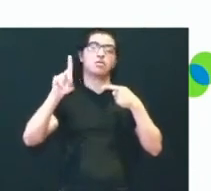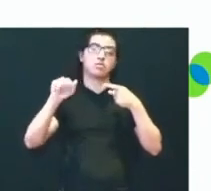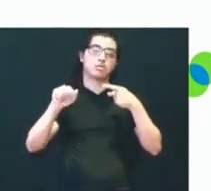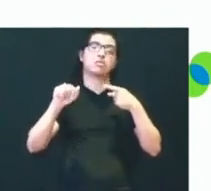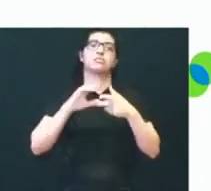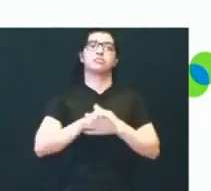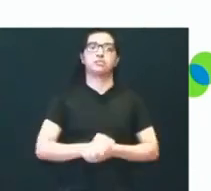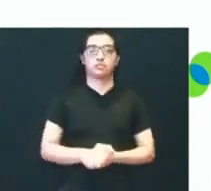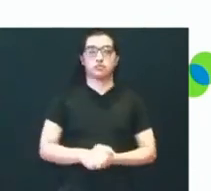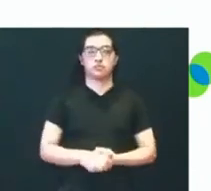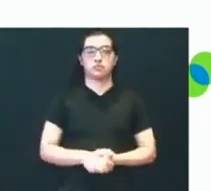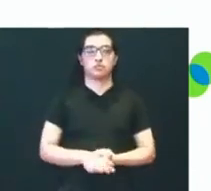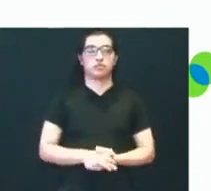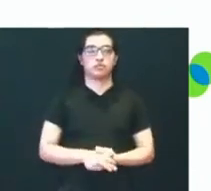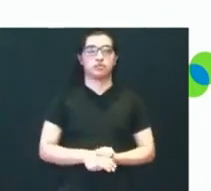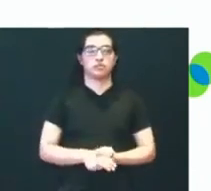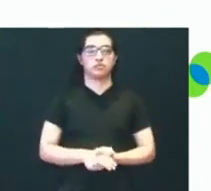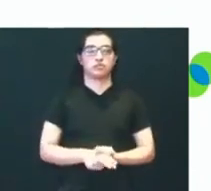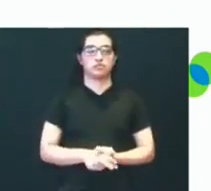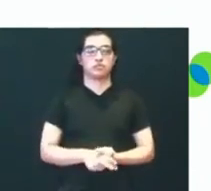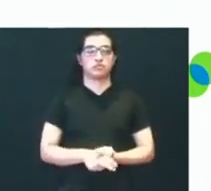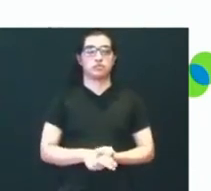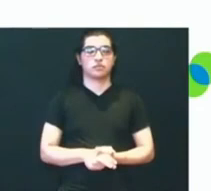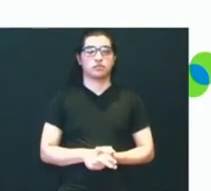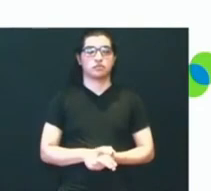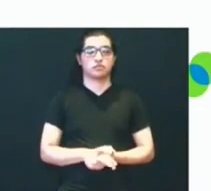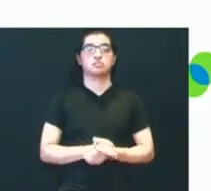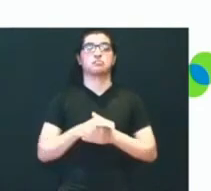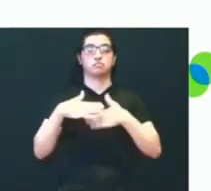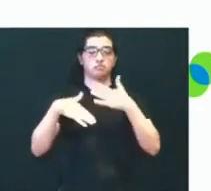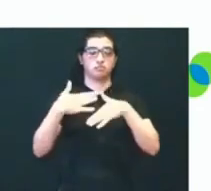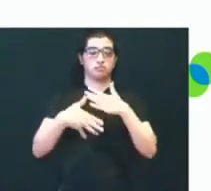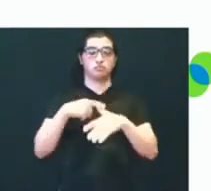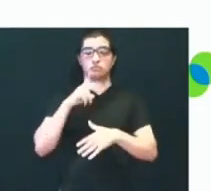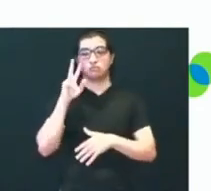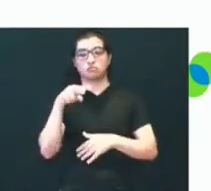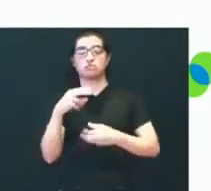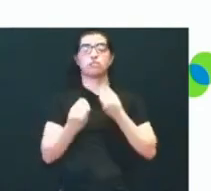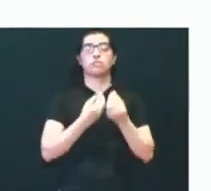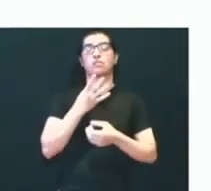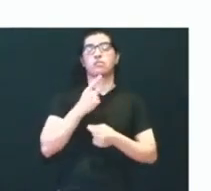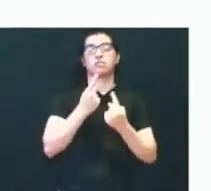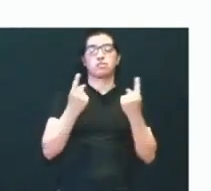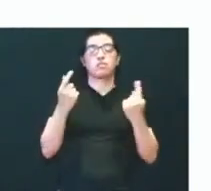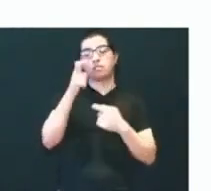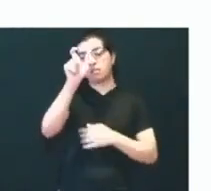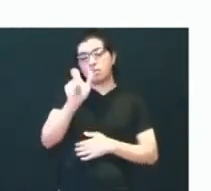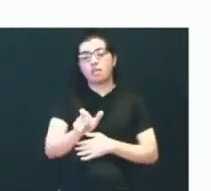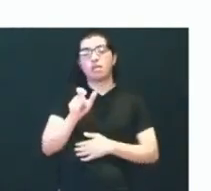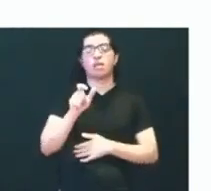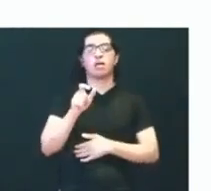leucemia linfóide aguda. E aí entra aquela questão, qual é o paciente que vai se beneficiar desse